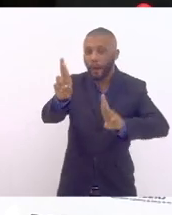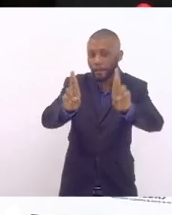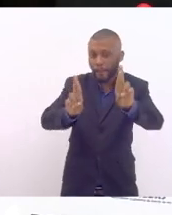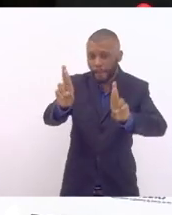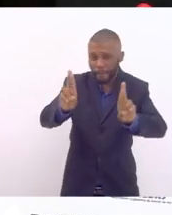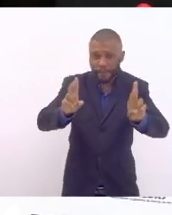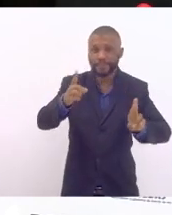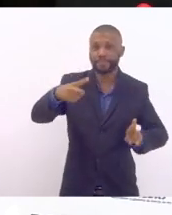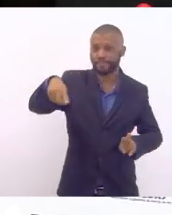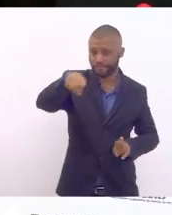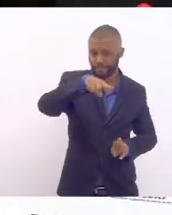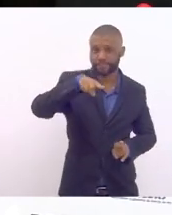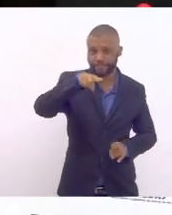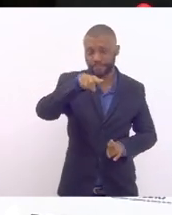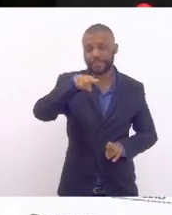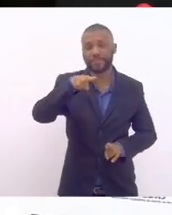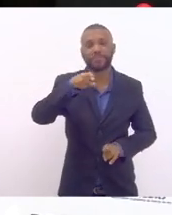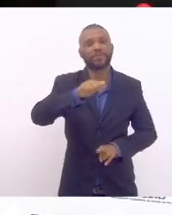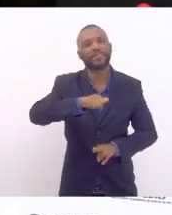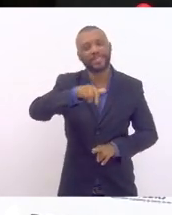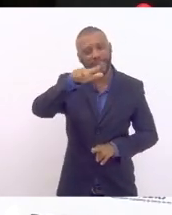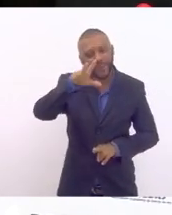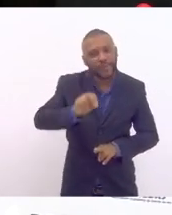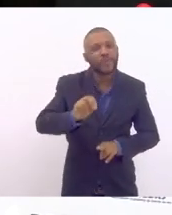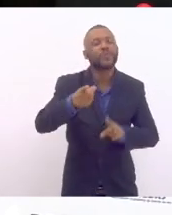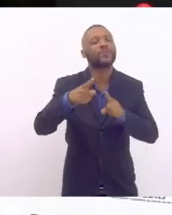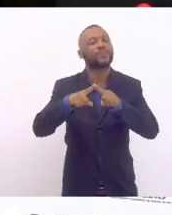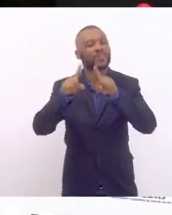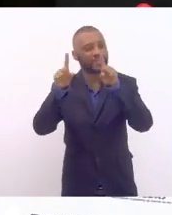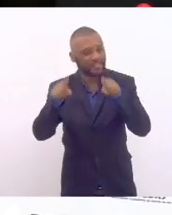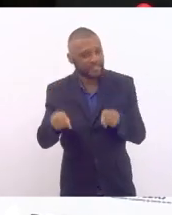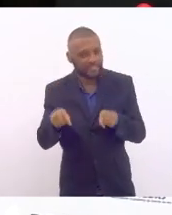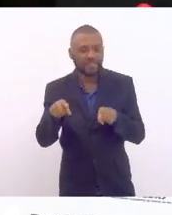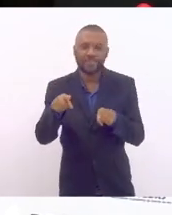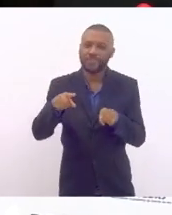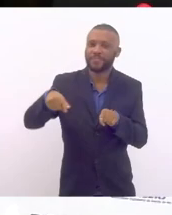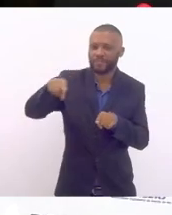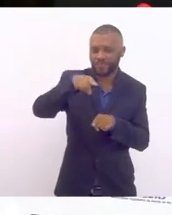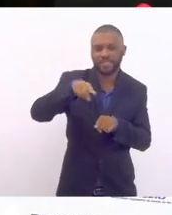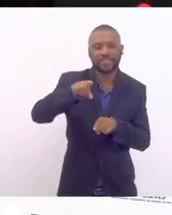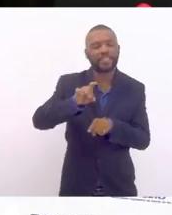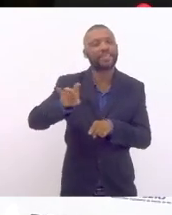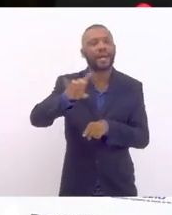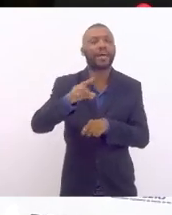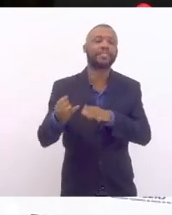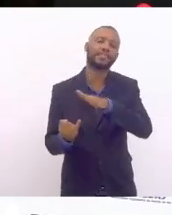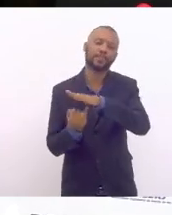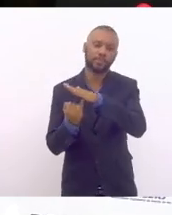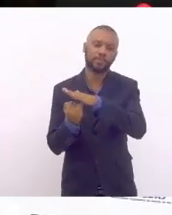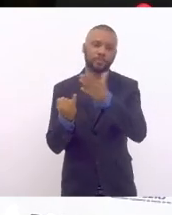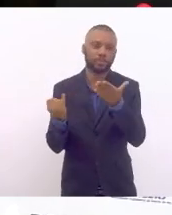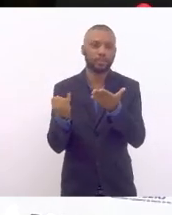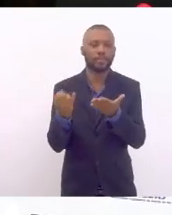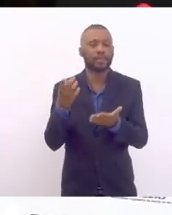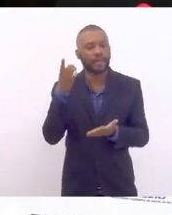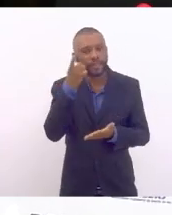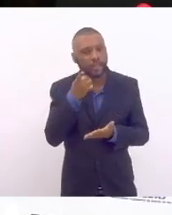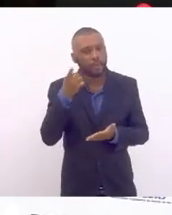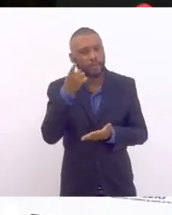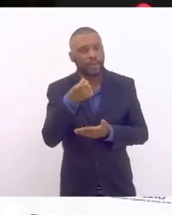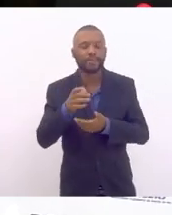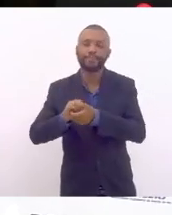das dos Estudantes dos Servidores e servidores das instituições deputados e deputadas